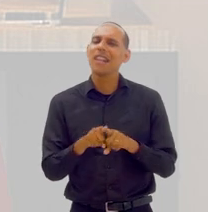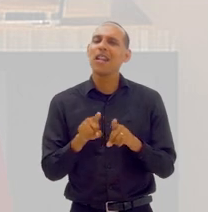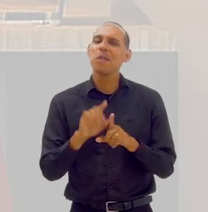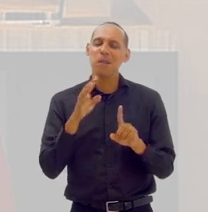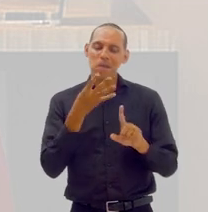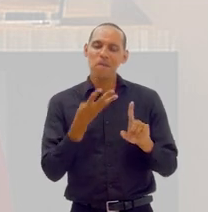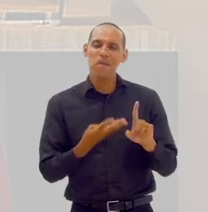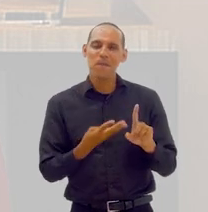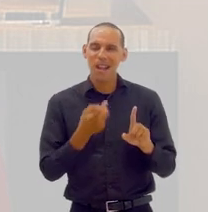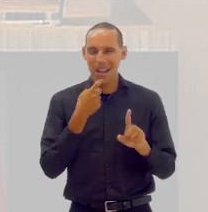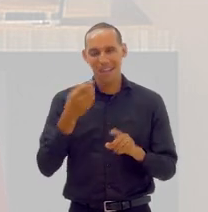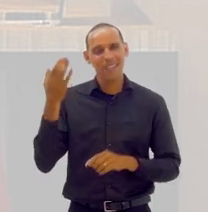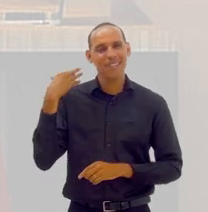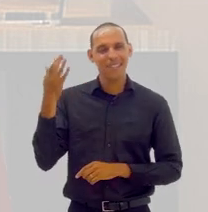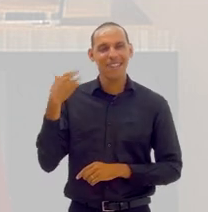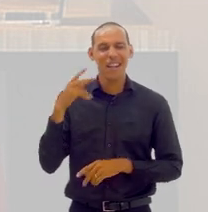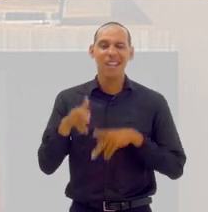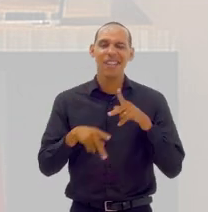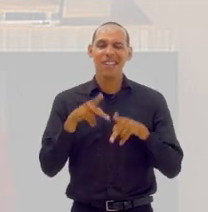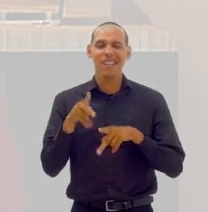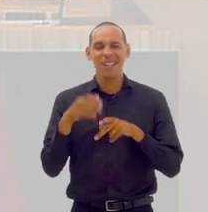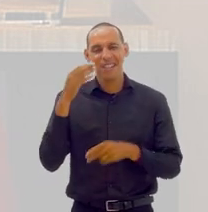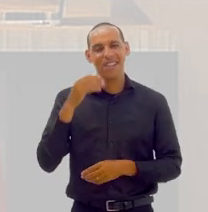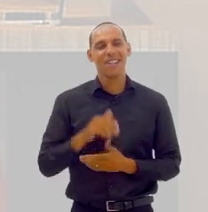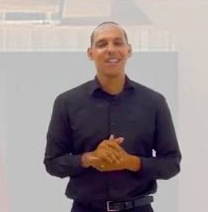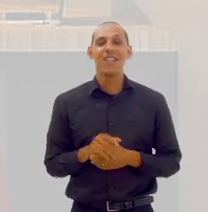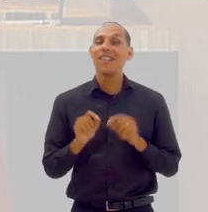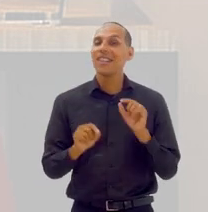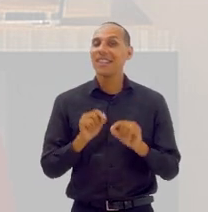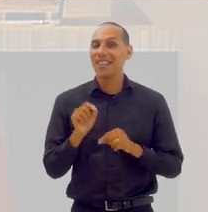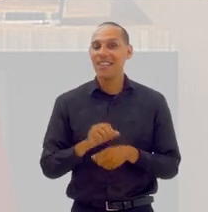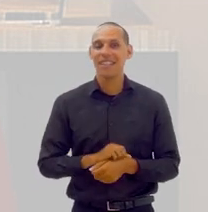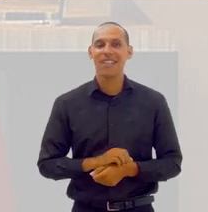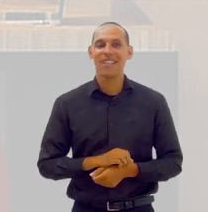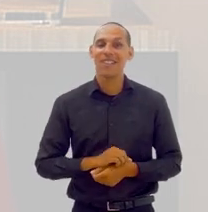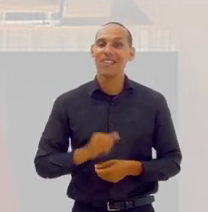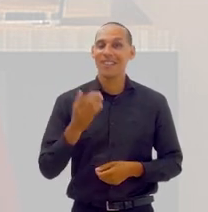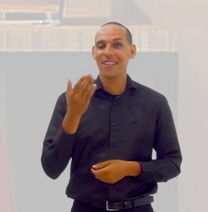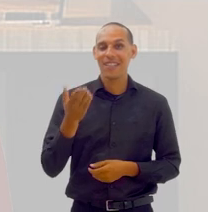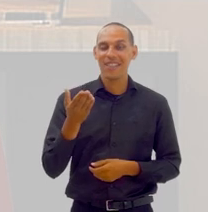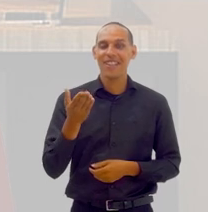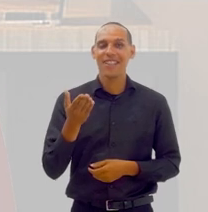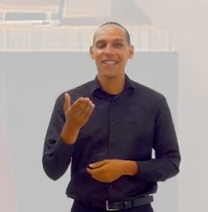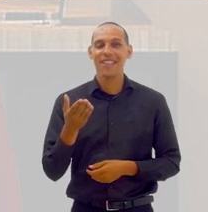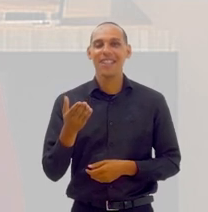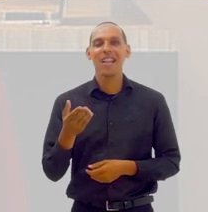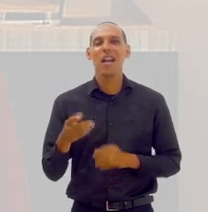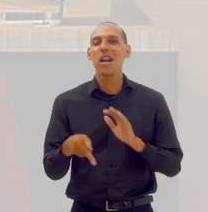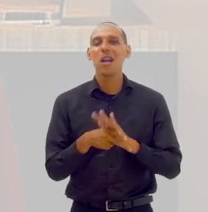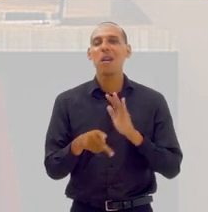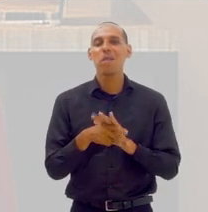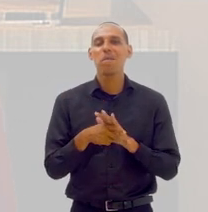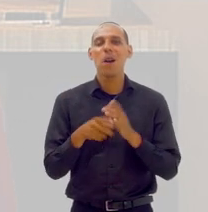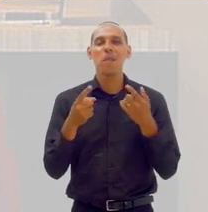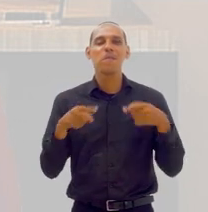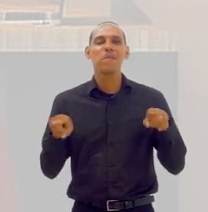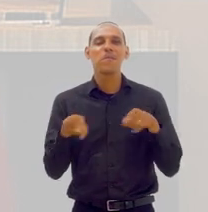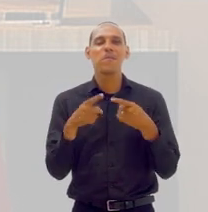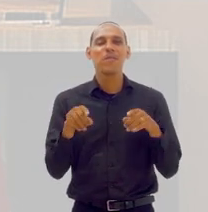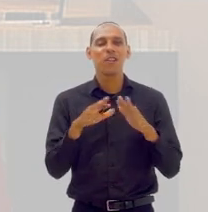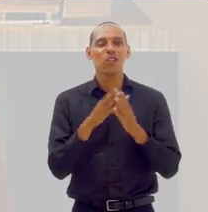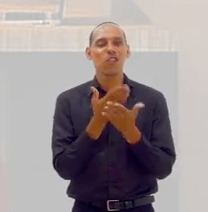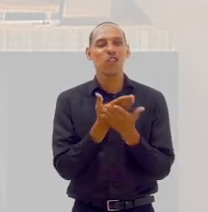uma homenagem mais popular, como a gente disse, que foi ser enredo, né, da Escola de Samba